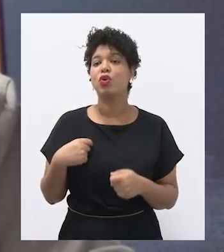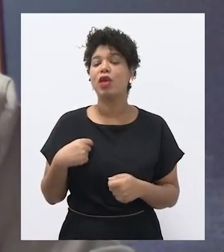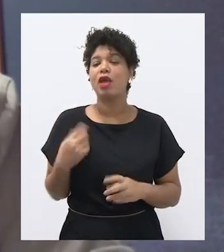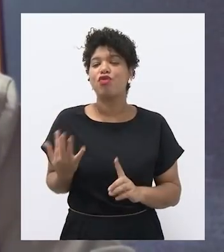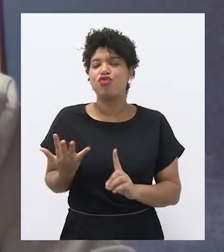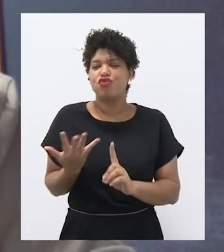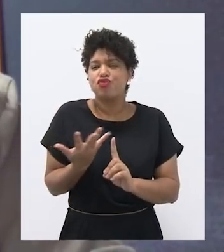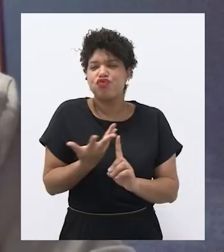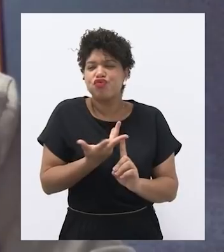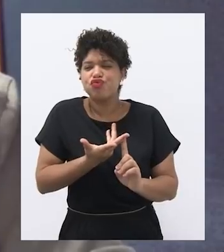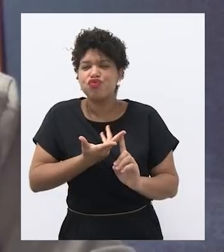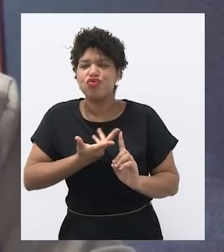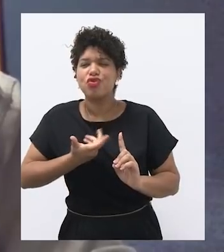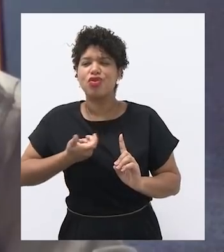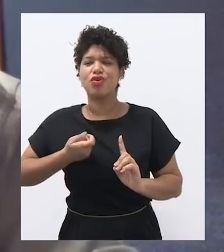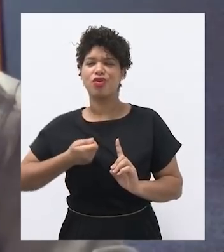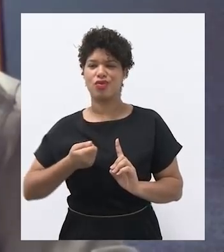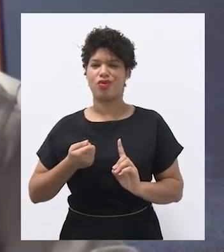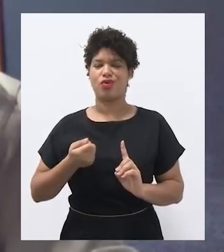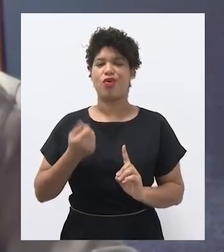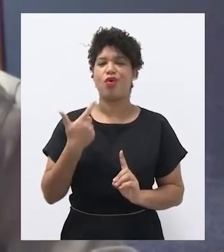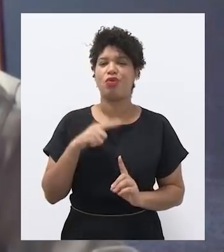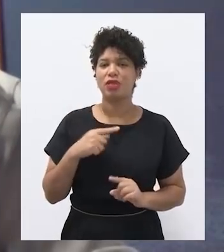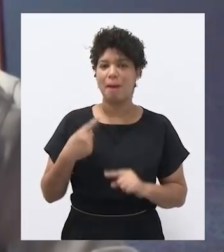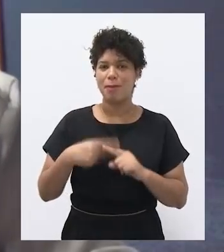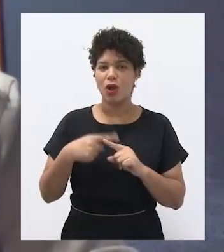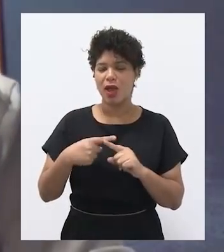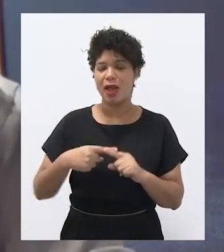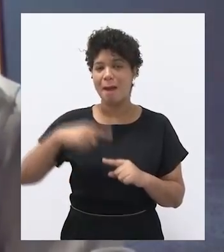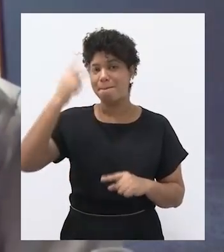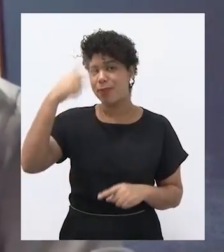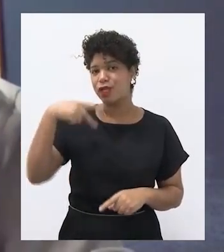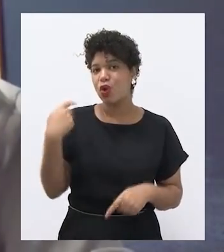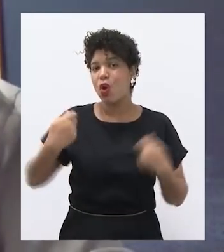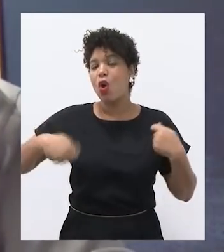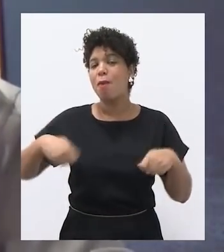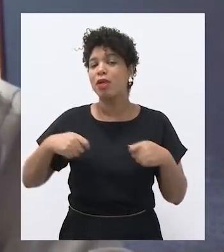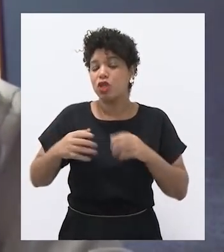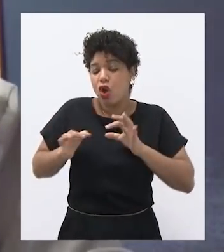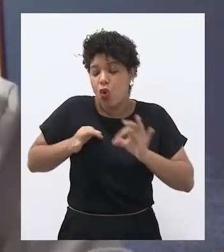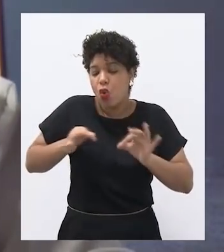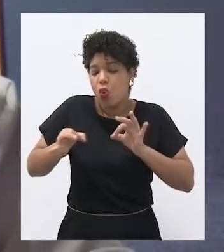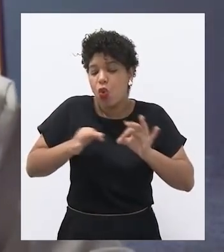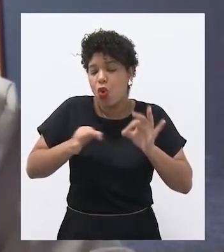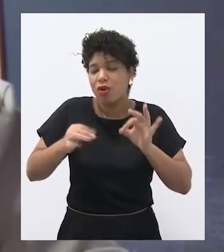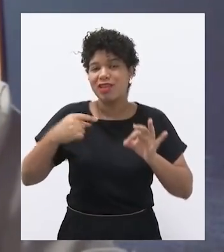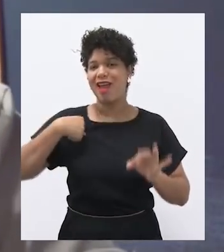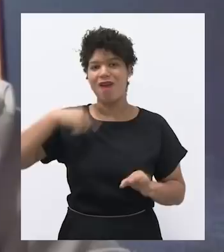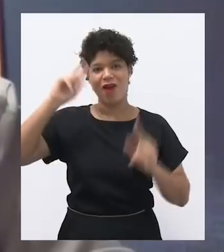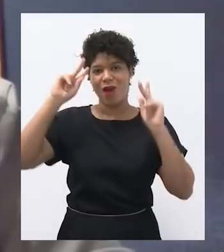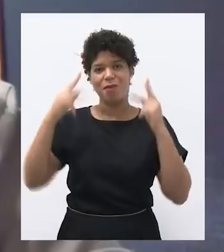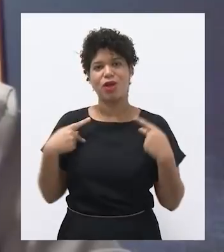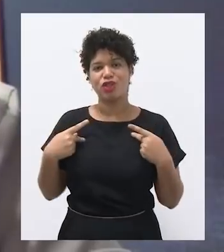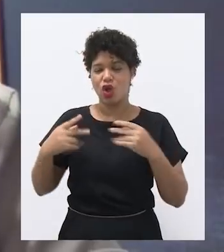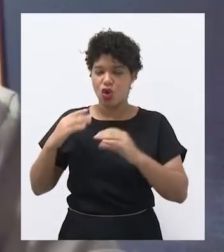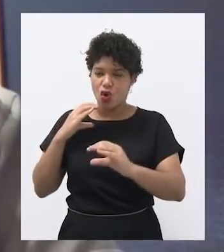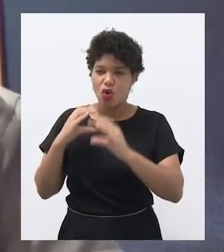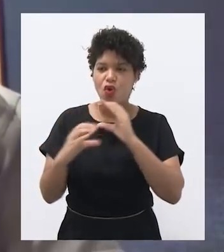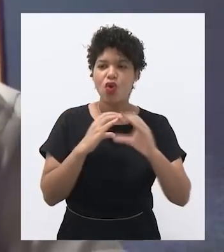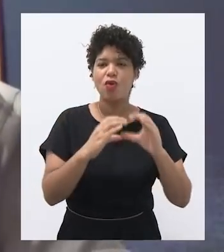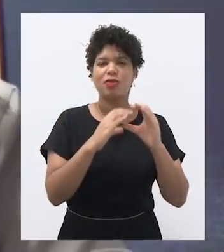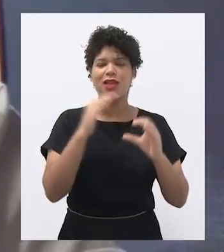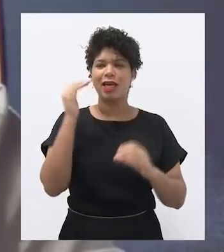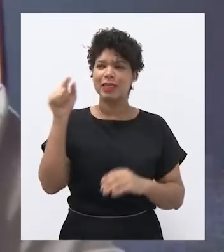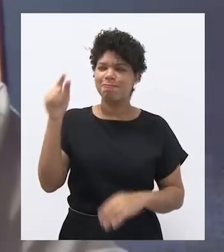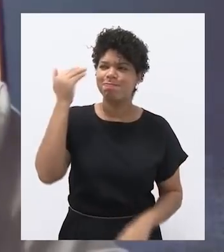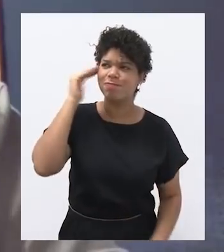skills. Porque você teve que trabalhar sua capacidade como indivíduo de se comunicar, de entender o